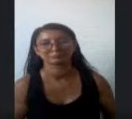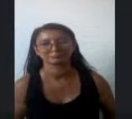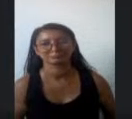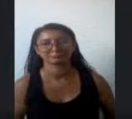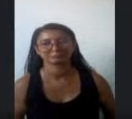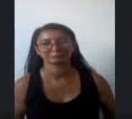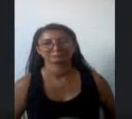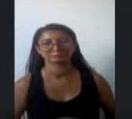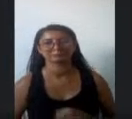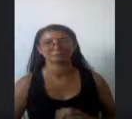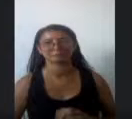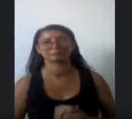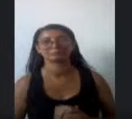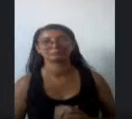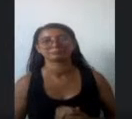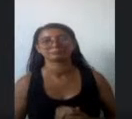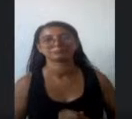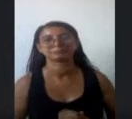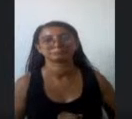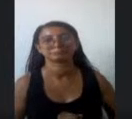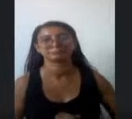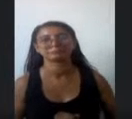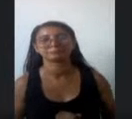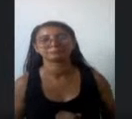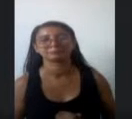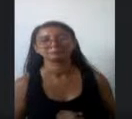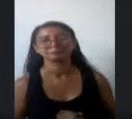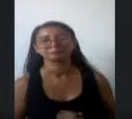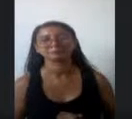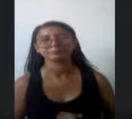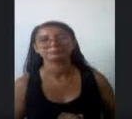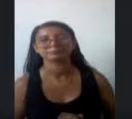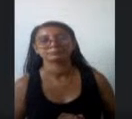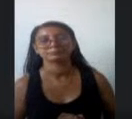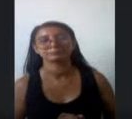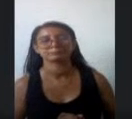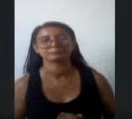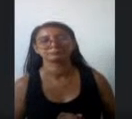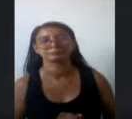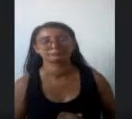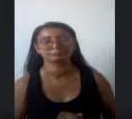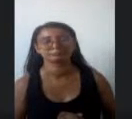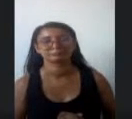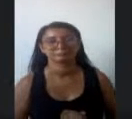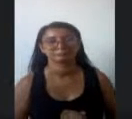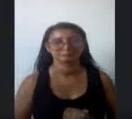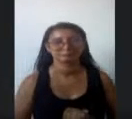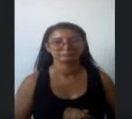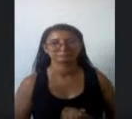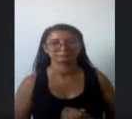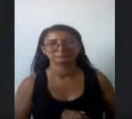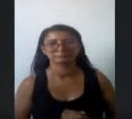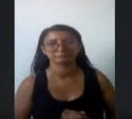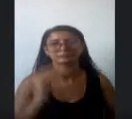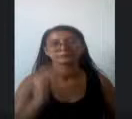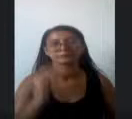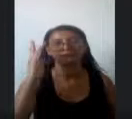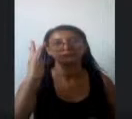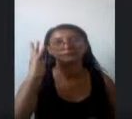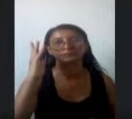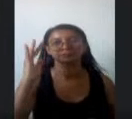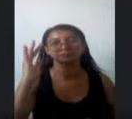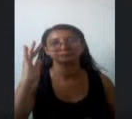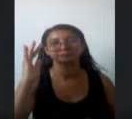Para encerrar, né? Bem rápida, eu só queria deixar uma reflexão sobre o contexto que